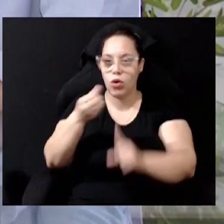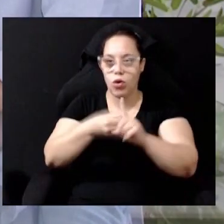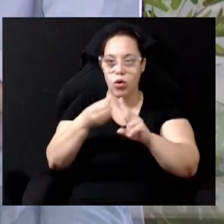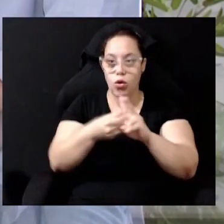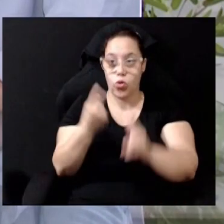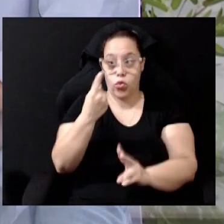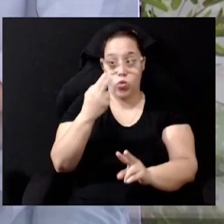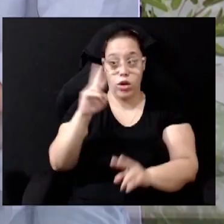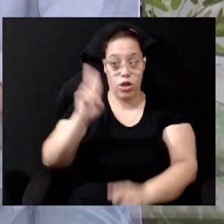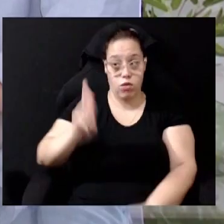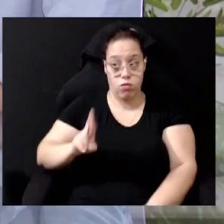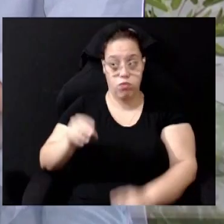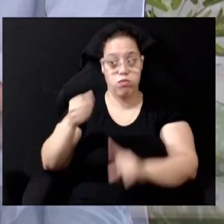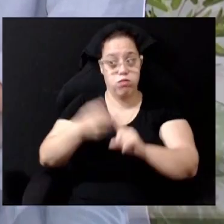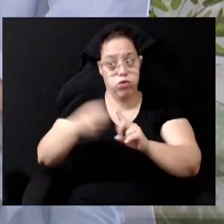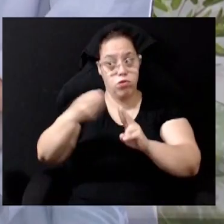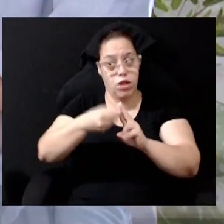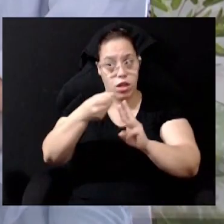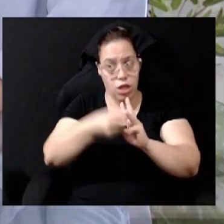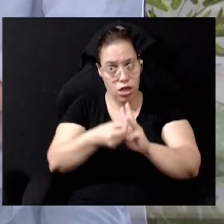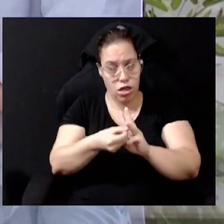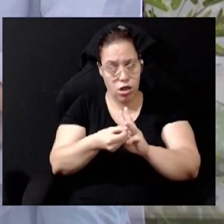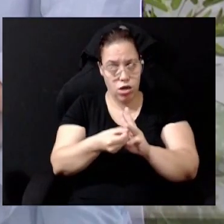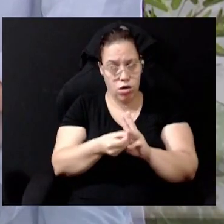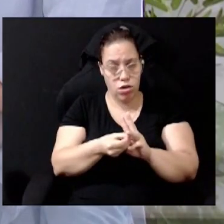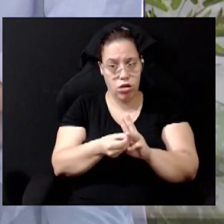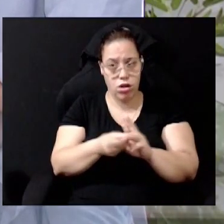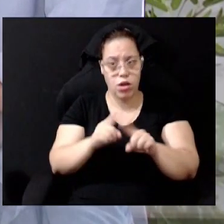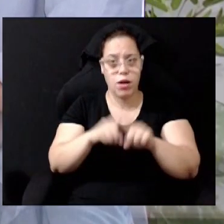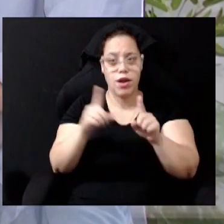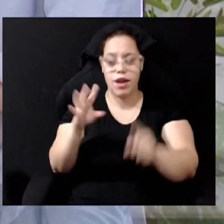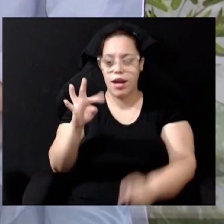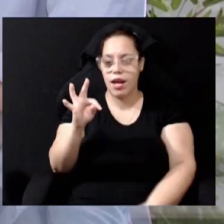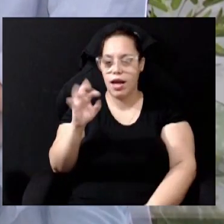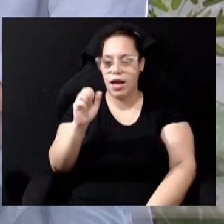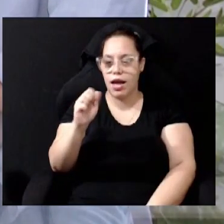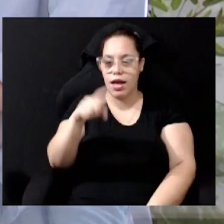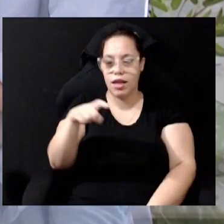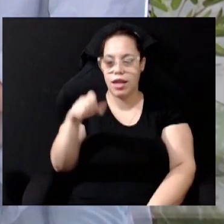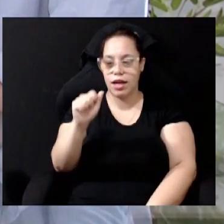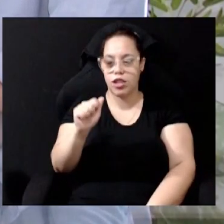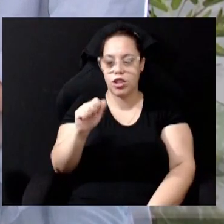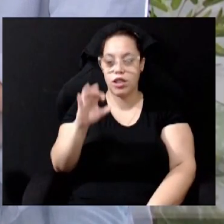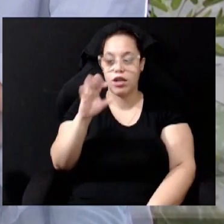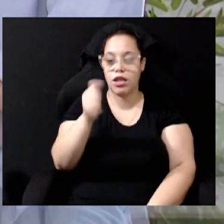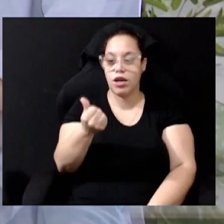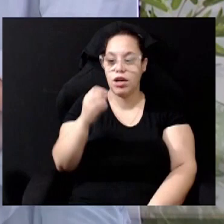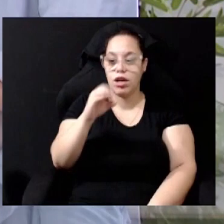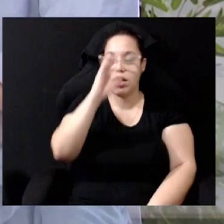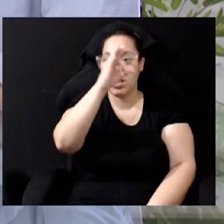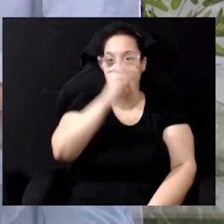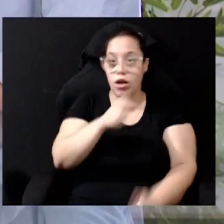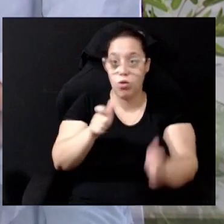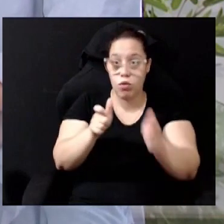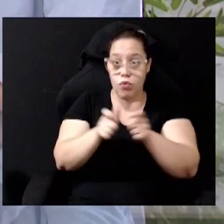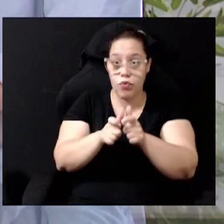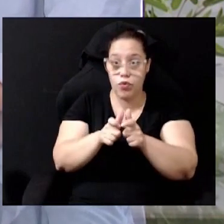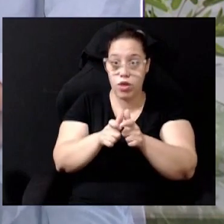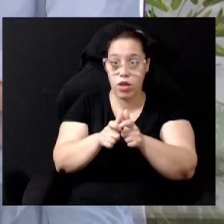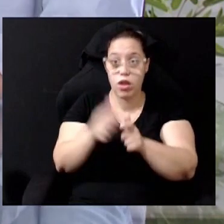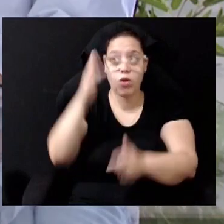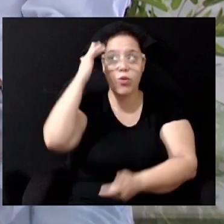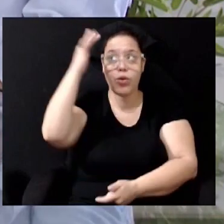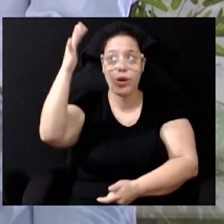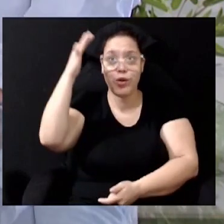de dívida, R$1 de juro. Mas a taxa é de 10%. Mas ela incide sobre um valor pequeno. Agora, vamos imaginar que você tem